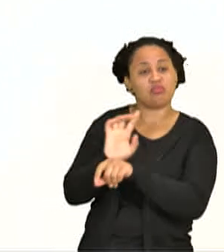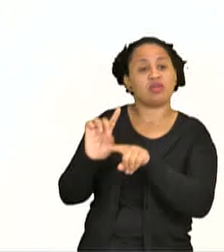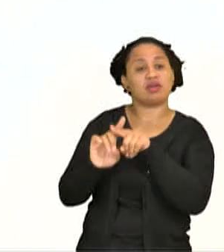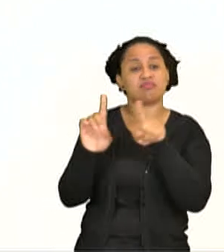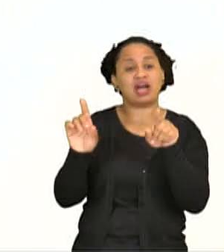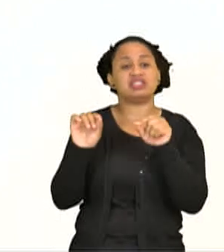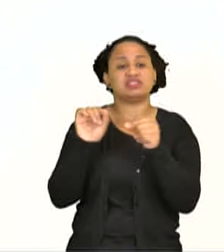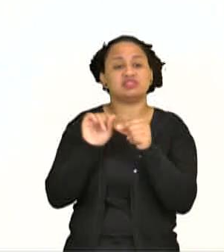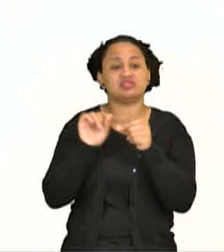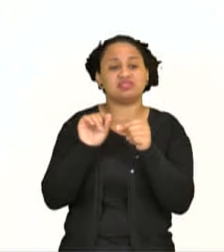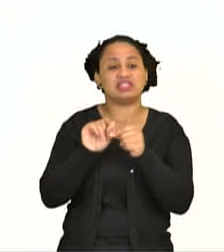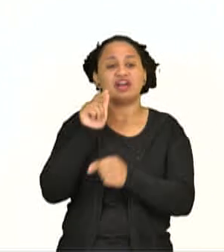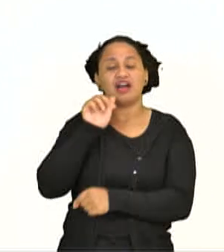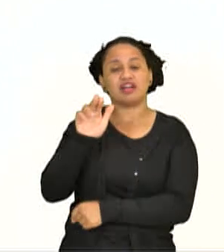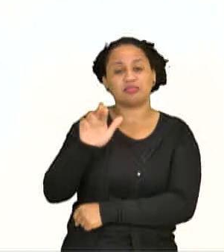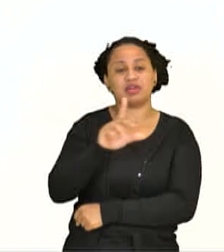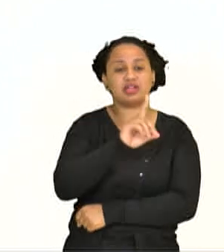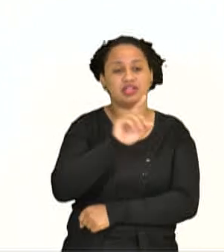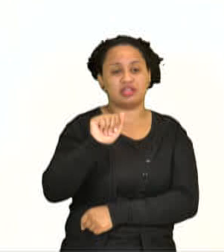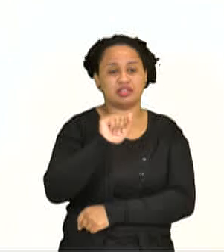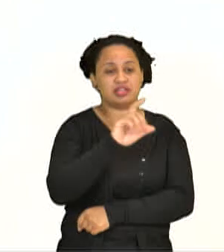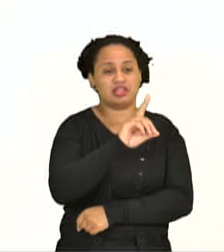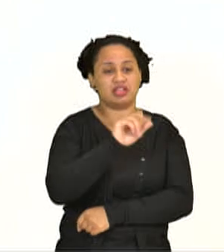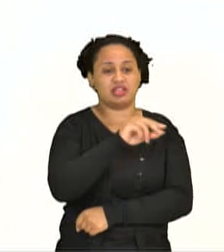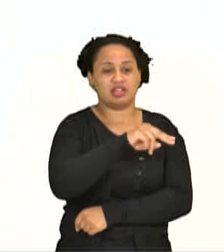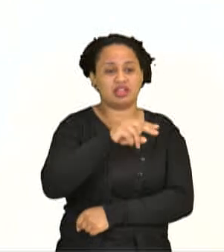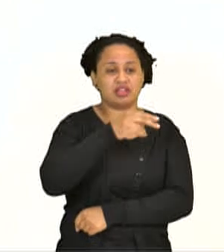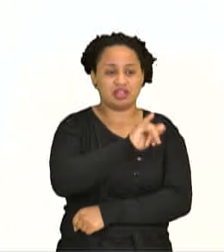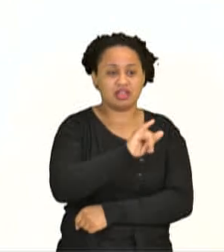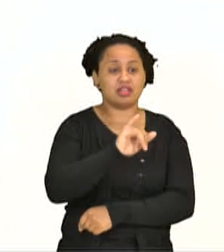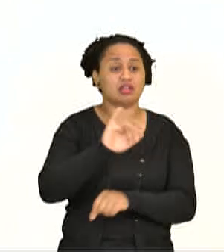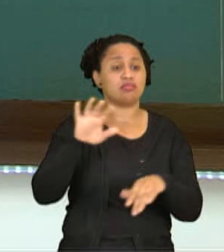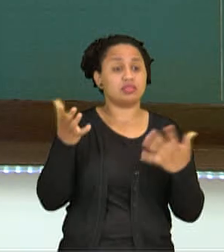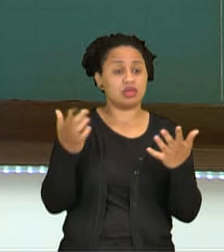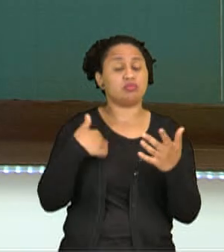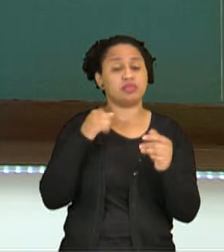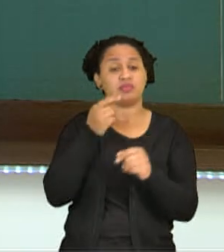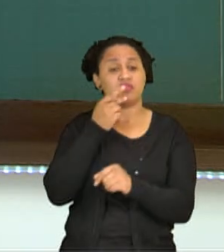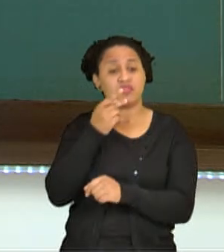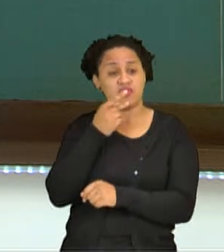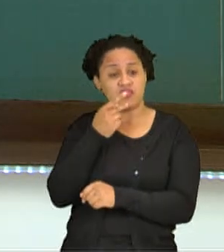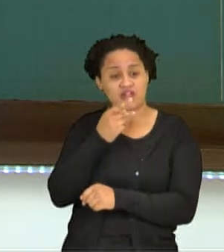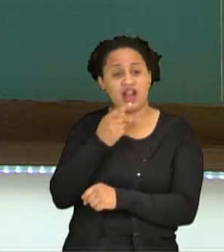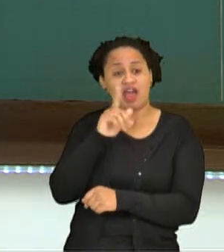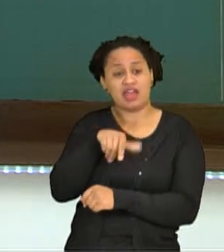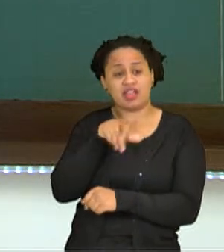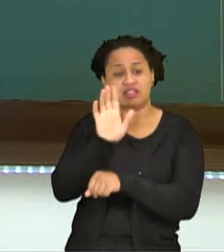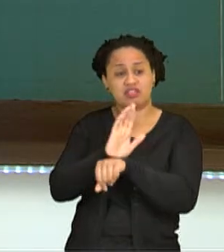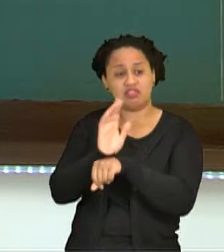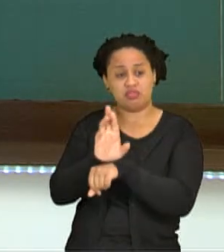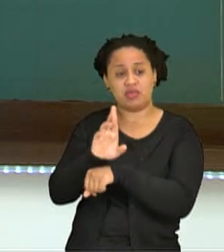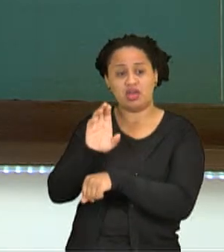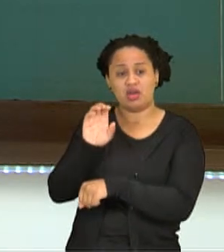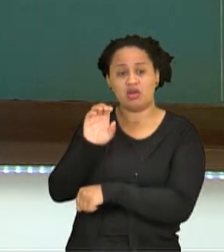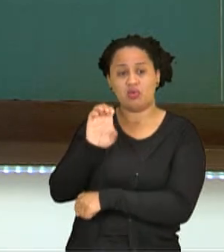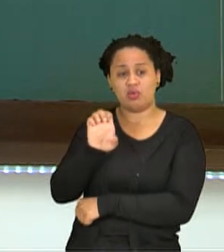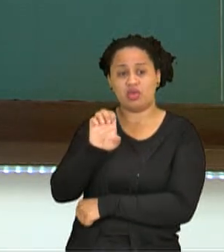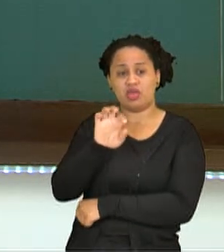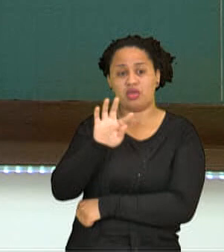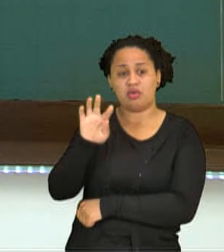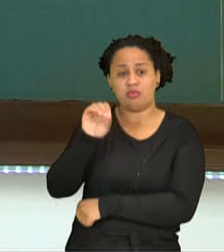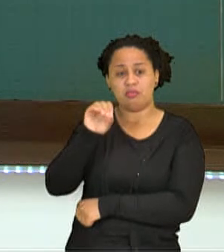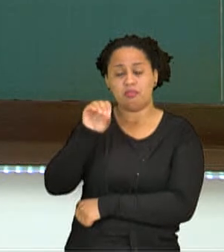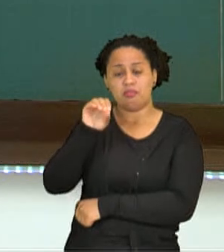Debbie. A partir dessa informação, podemos afirmar que o filme se trata de um reboot. Lembra que a gente viu o significado dessas palavras